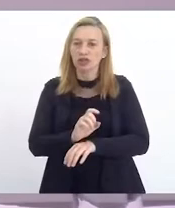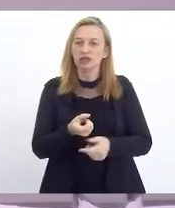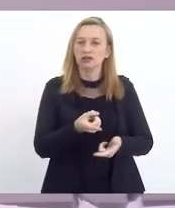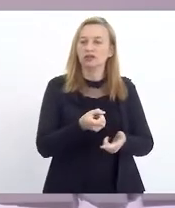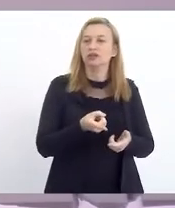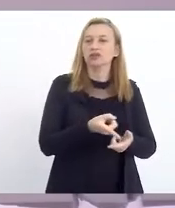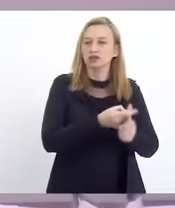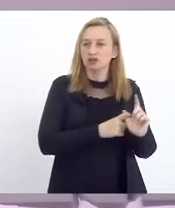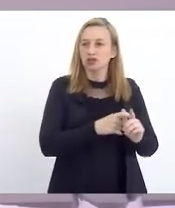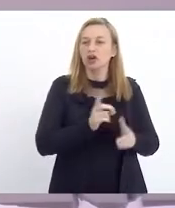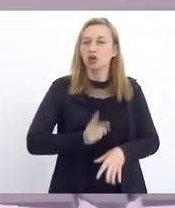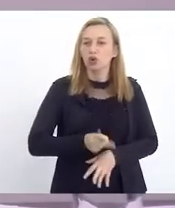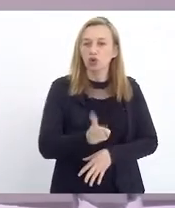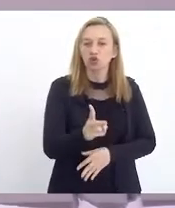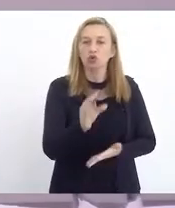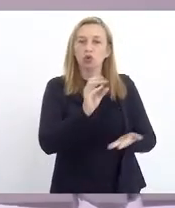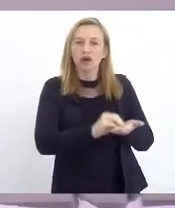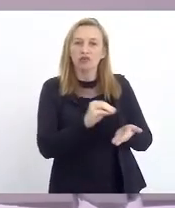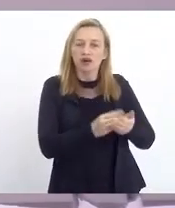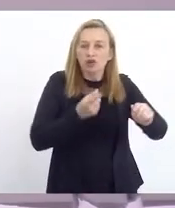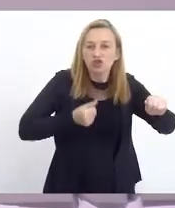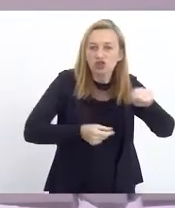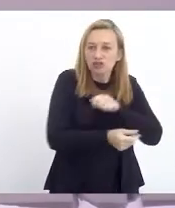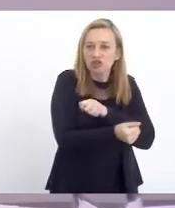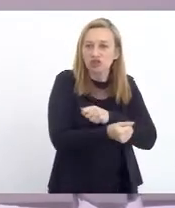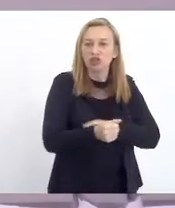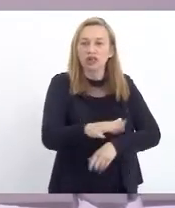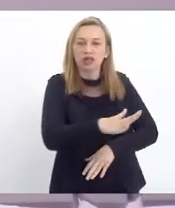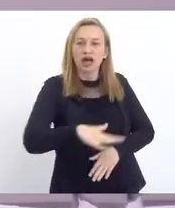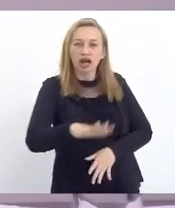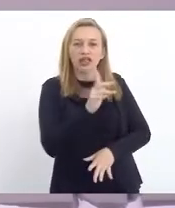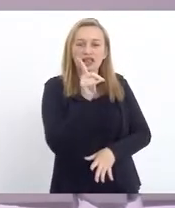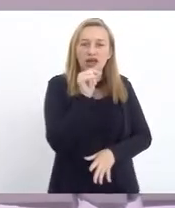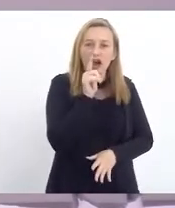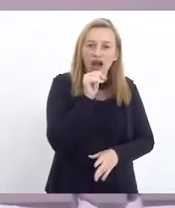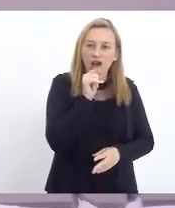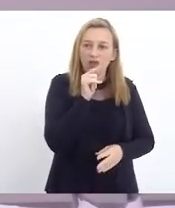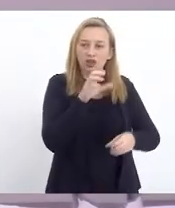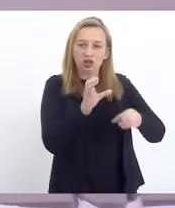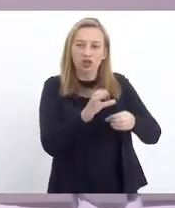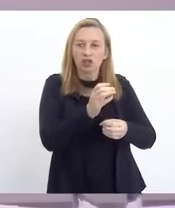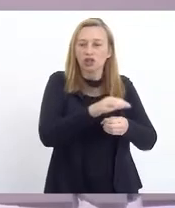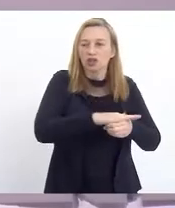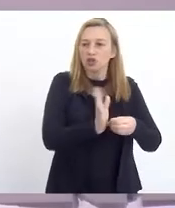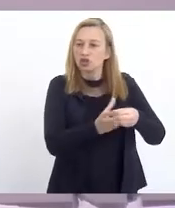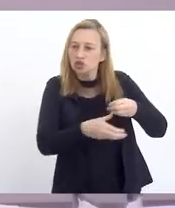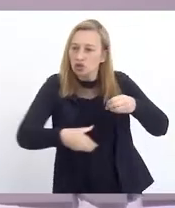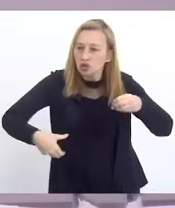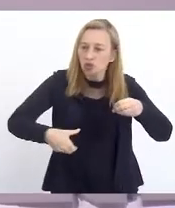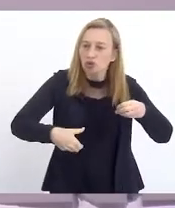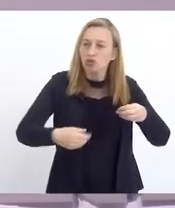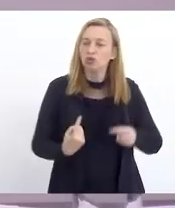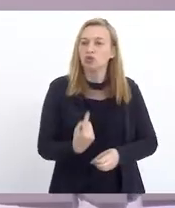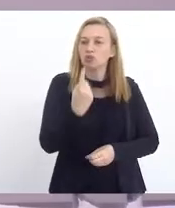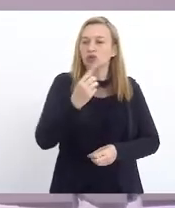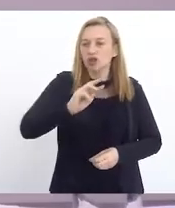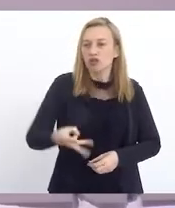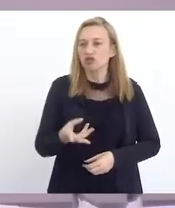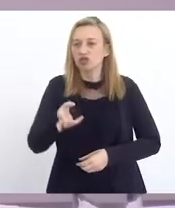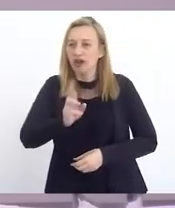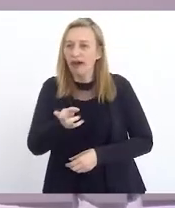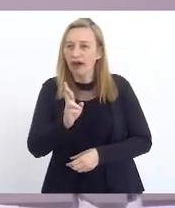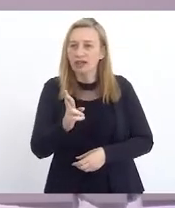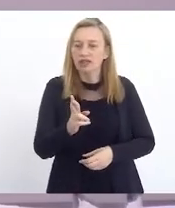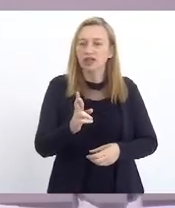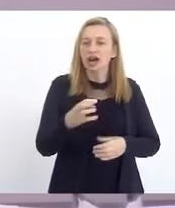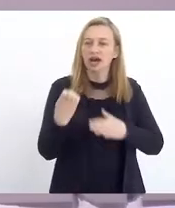isso, continua a falta de investimento nos serviços de água e esgoto. Apesar do lucro de R$1 bilhão, a SEDAI não